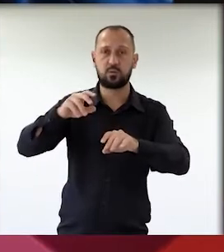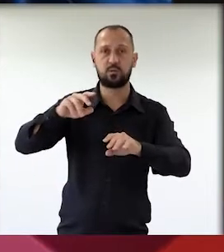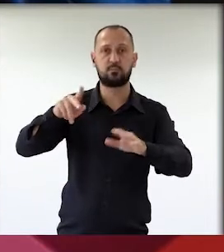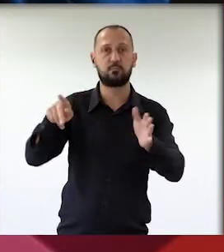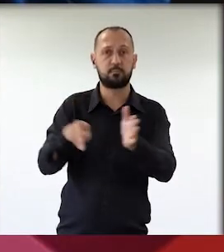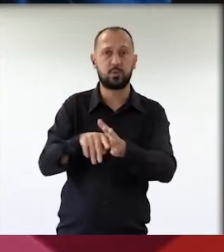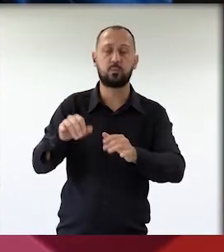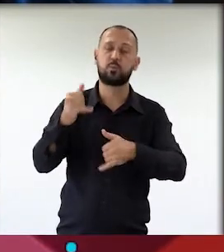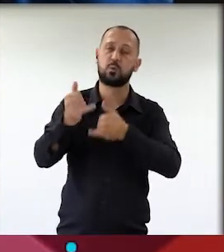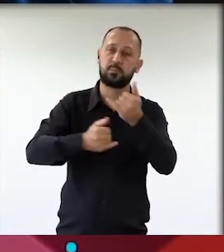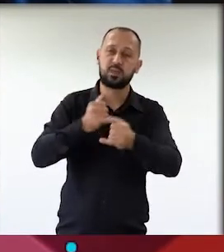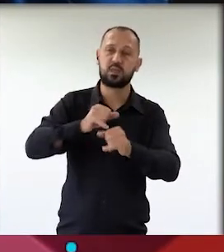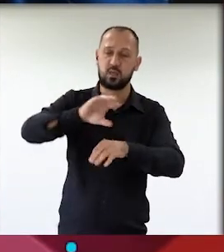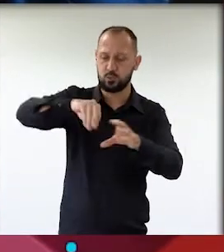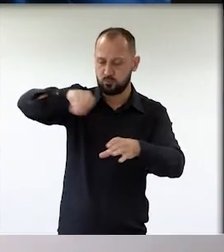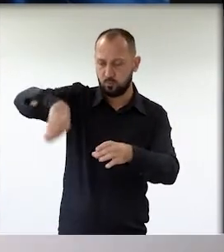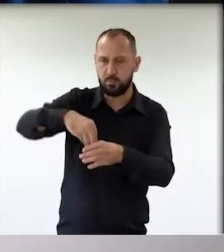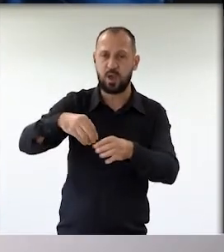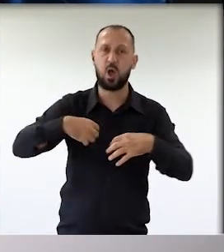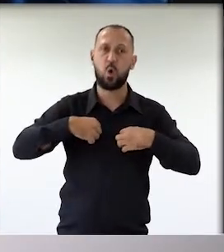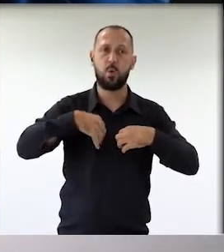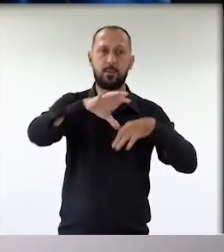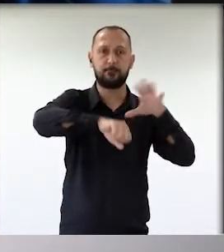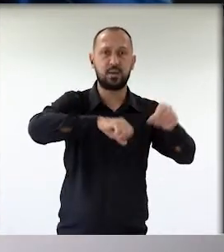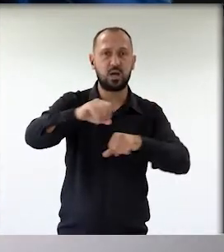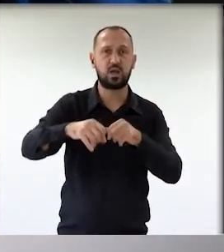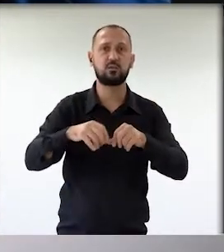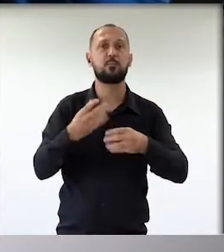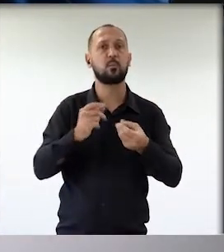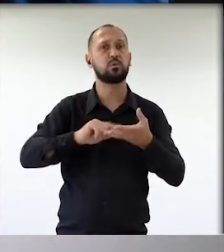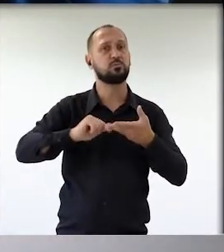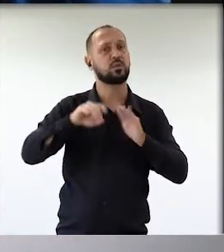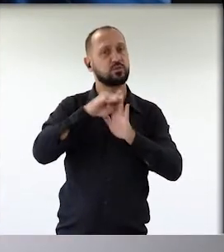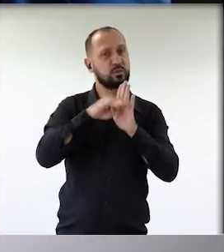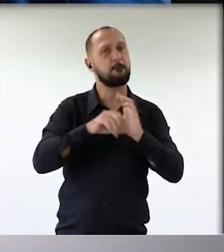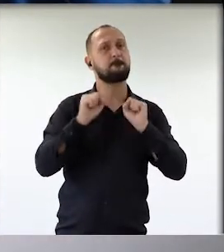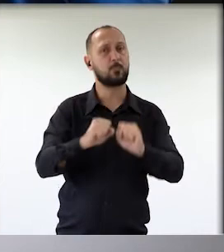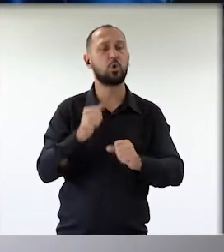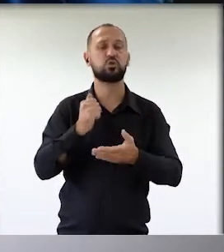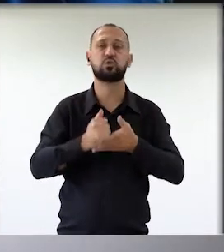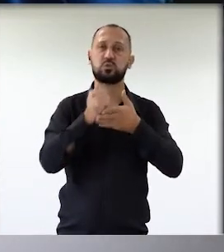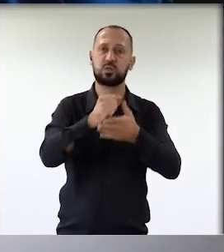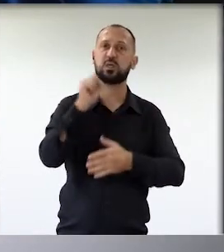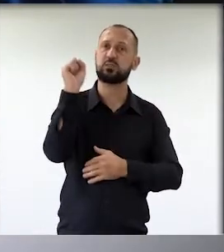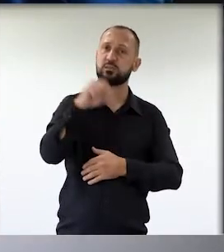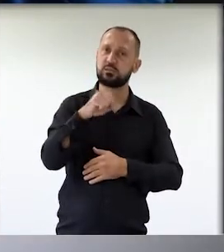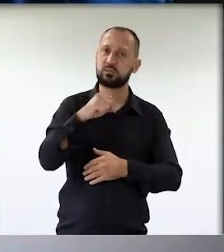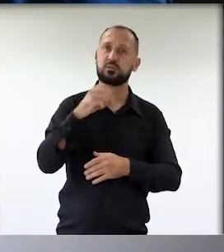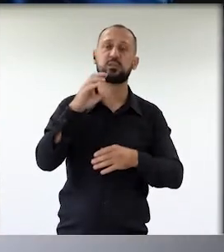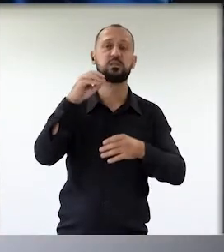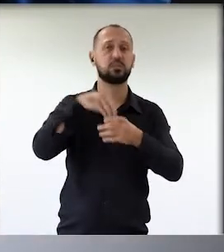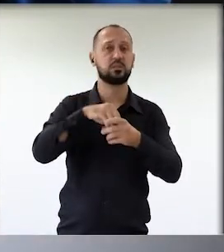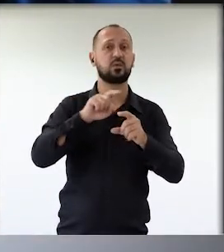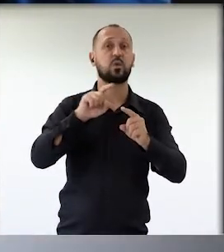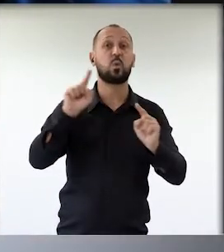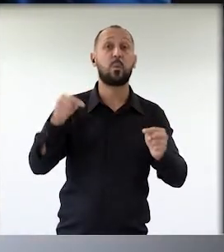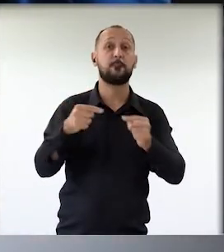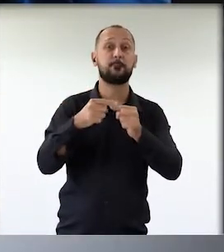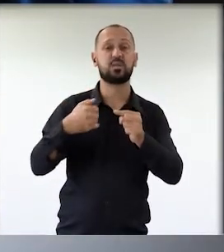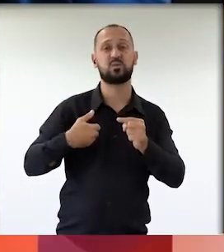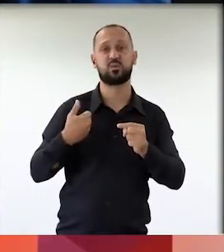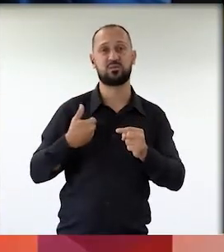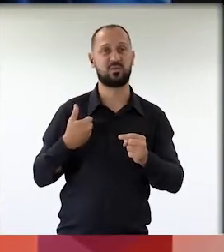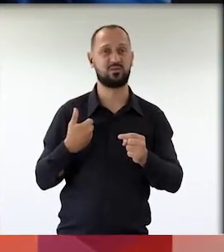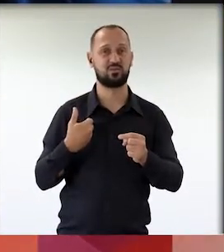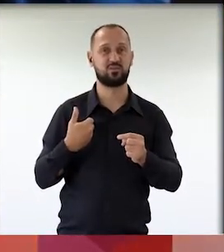dela, organizar as coisas dela, organizar os brinquedos, recolher roupa. Tem vários tipos de atividades que a criança pode sim auxiliar nos trabalhos, desde que